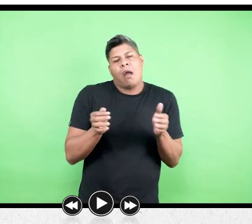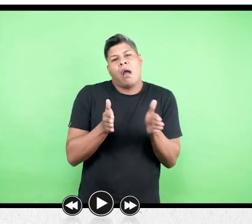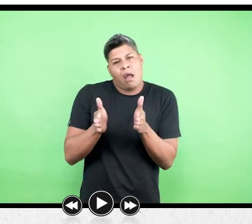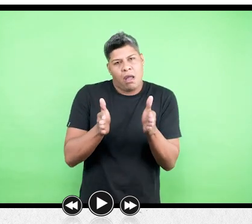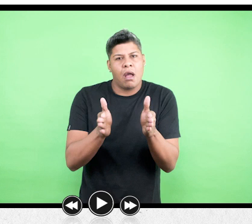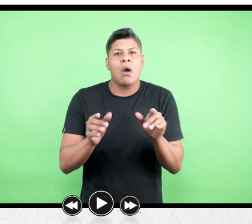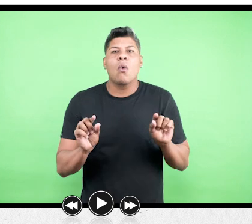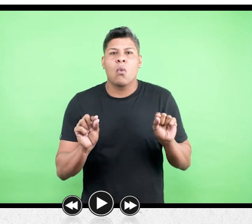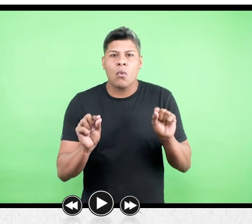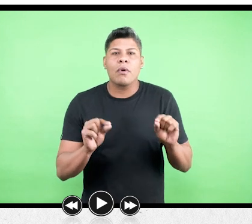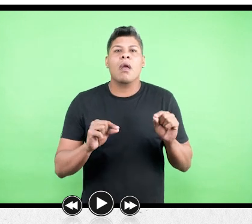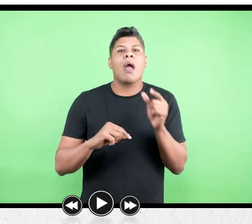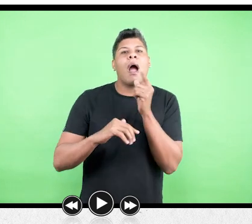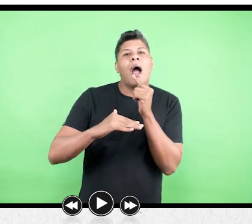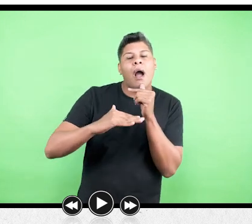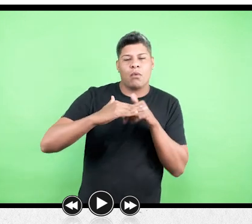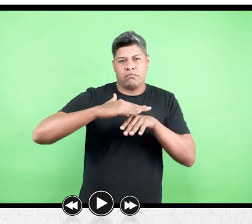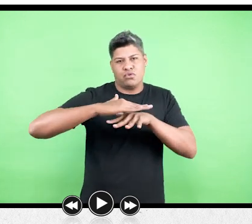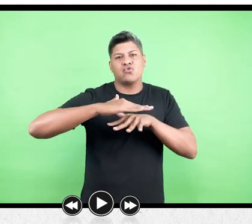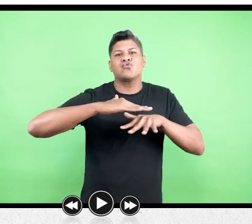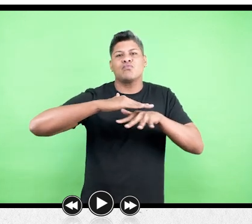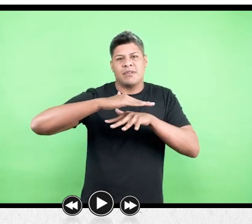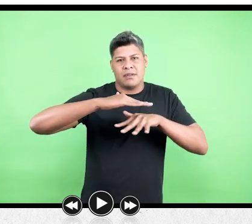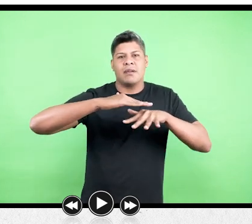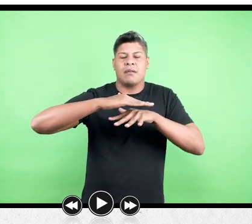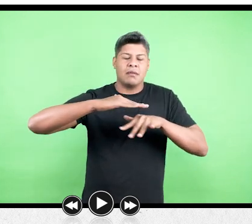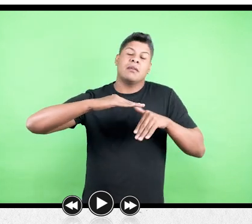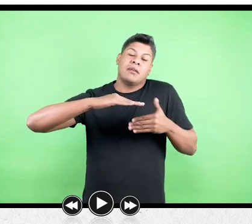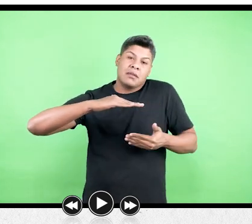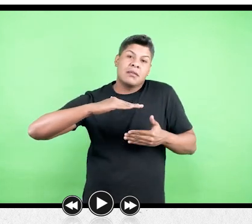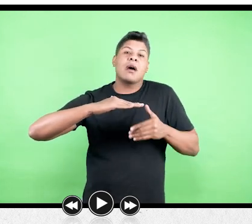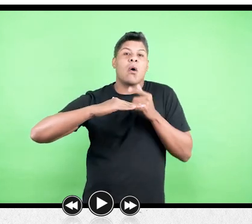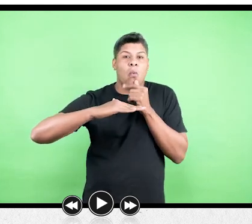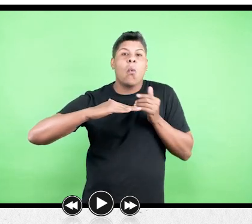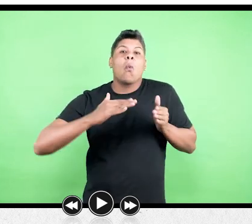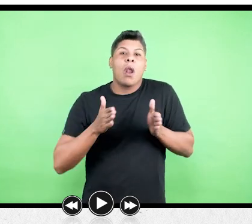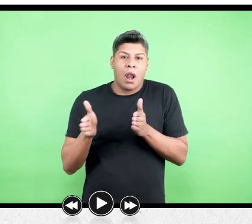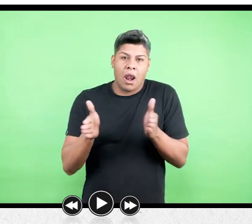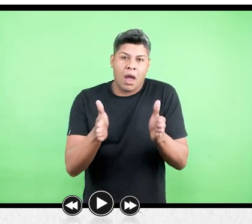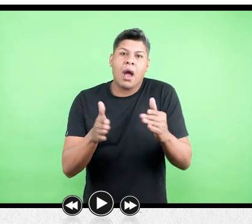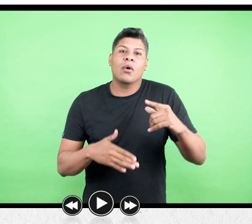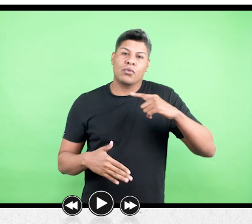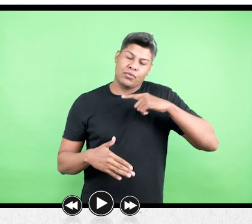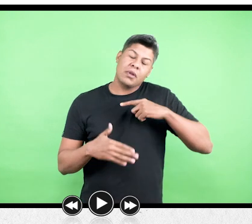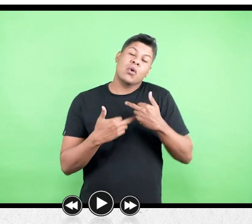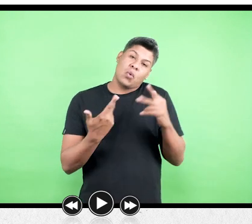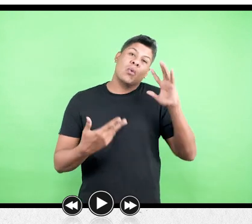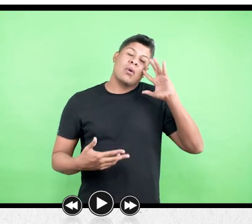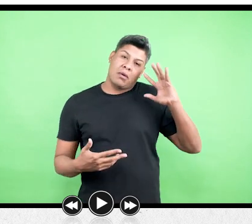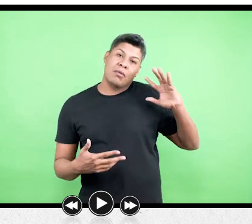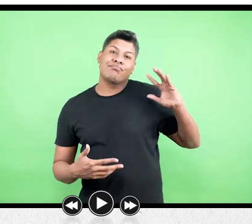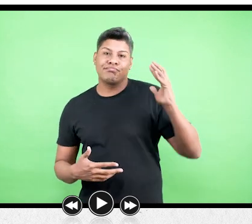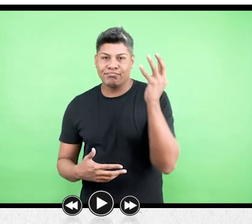sendo água subterrânea. Então, é um lago que nós teremos, né, essa situação